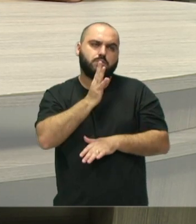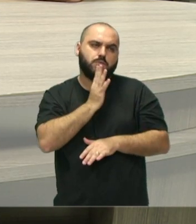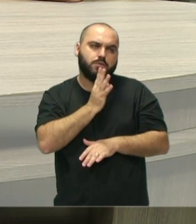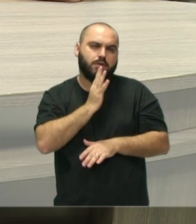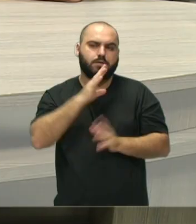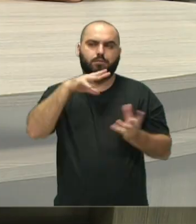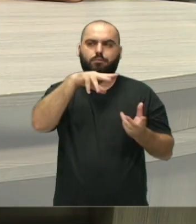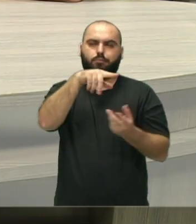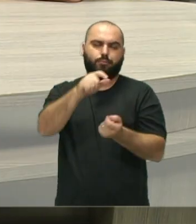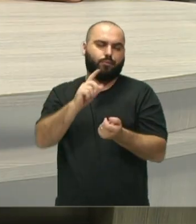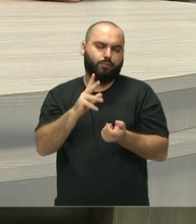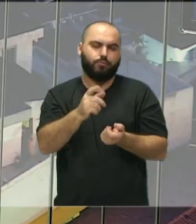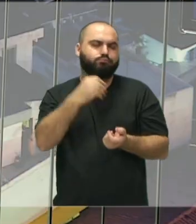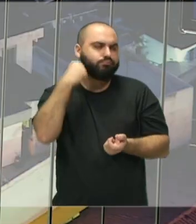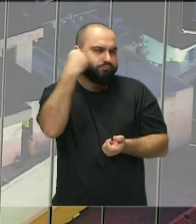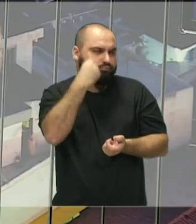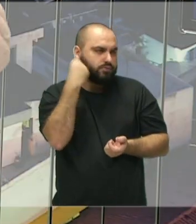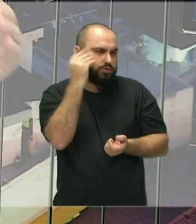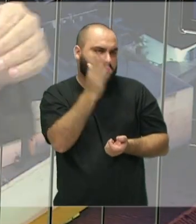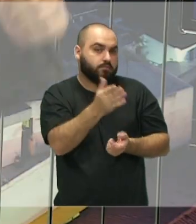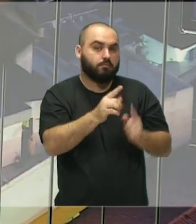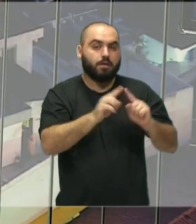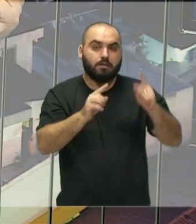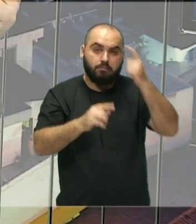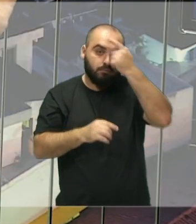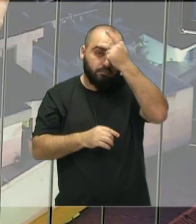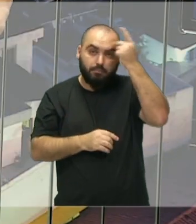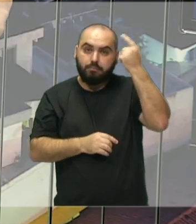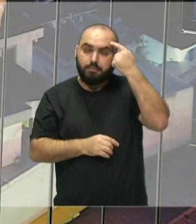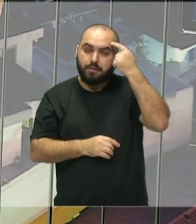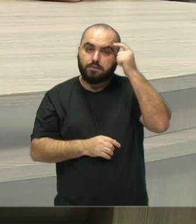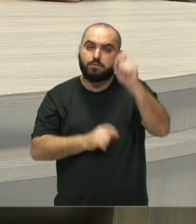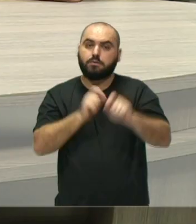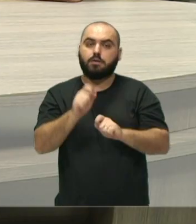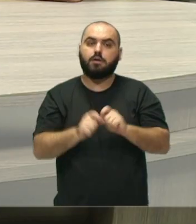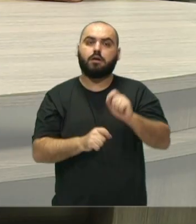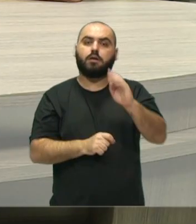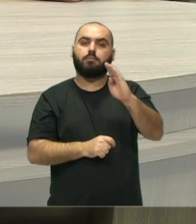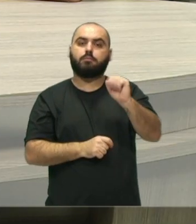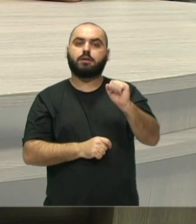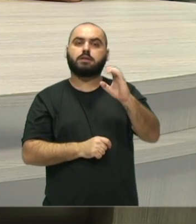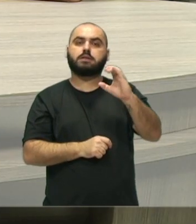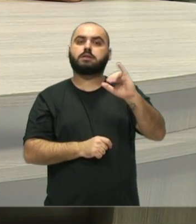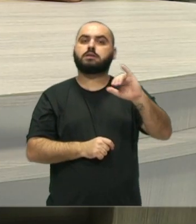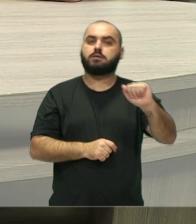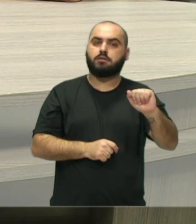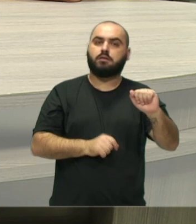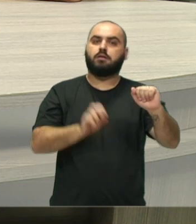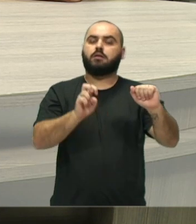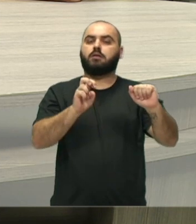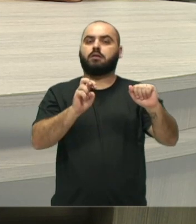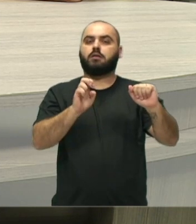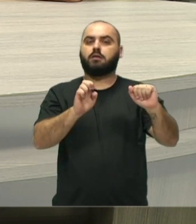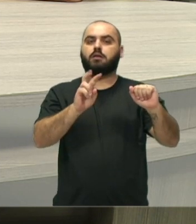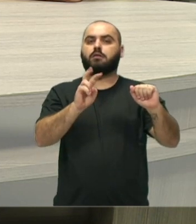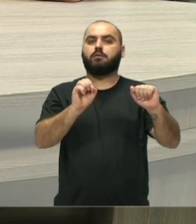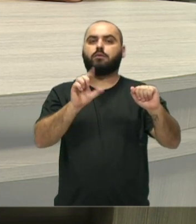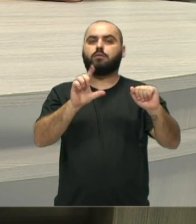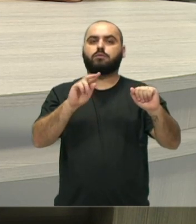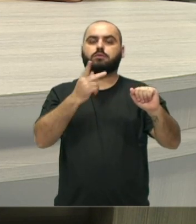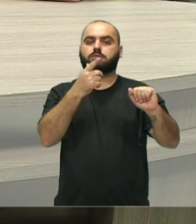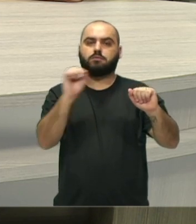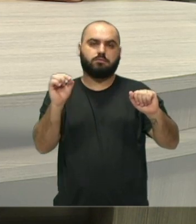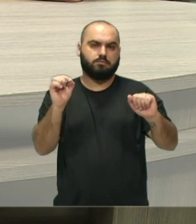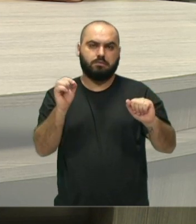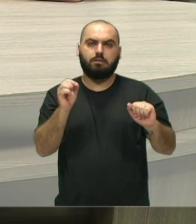ao longo do mundo, mas o pessoal pensa muito na questão da bacia de evolução, né? Como é que fica com aqueles navios cada vez mais pesados,